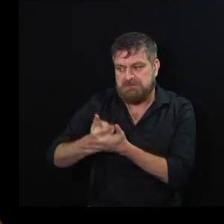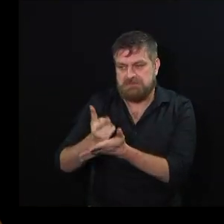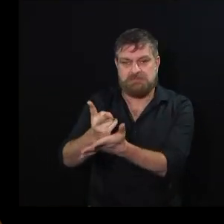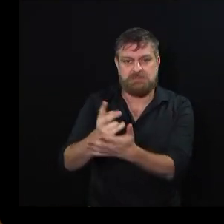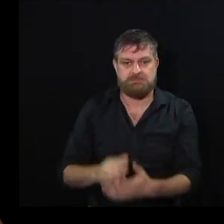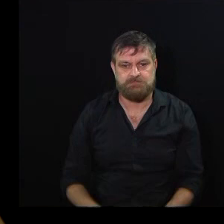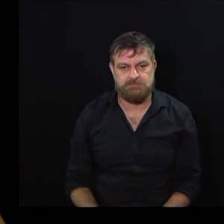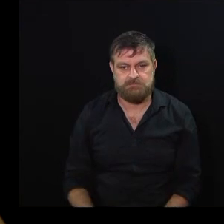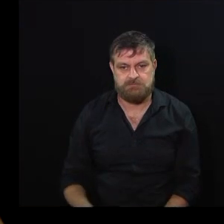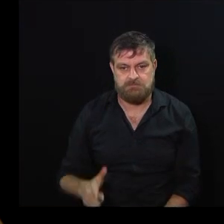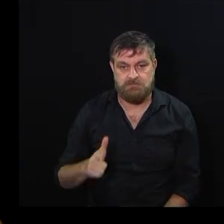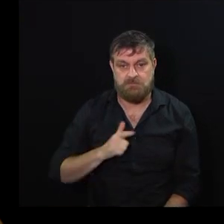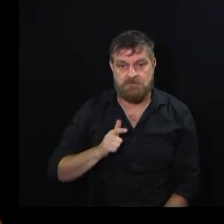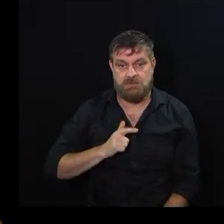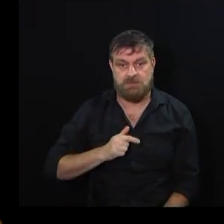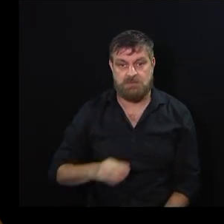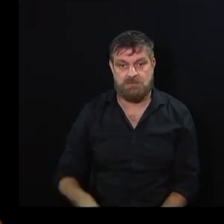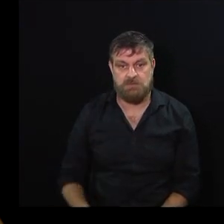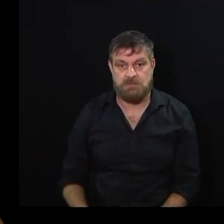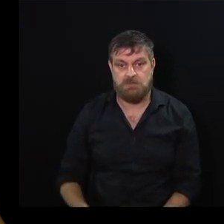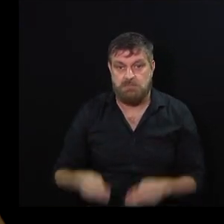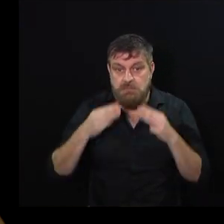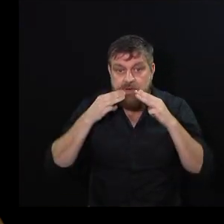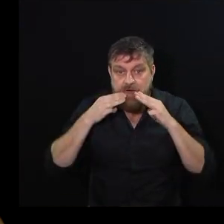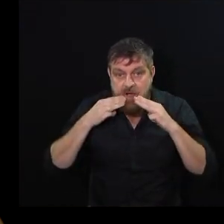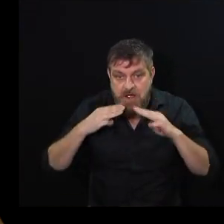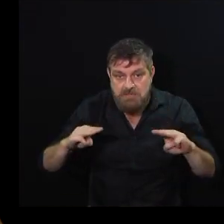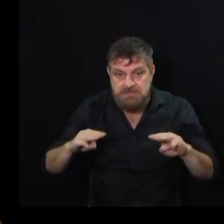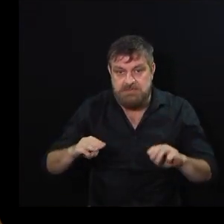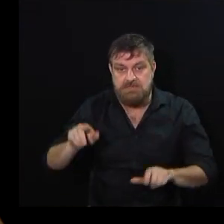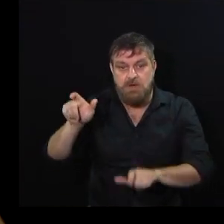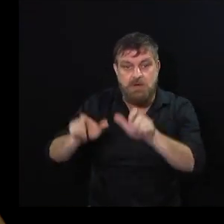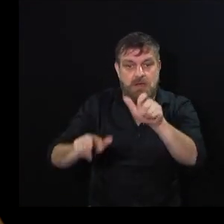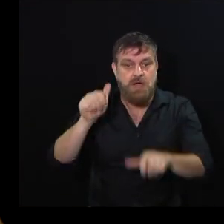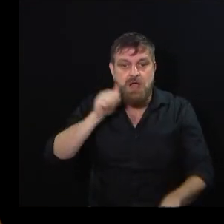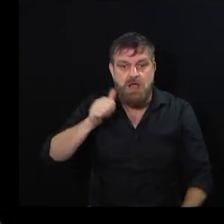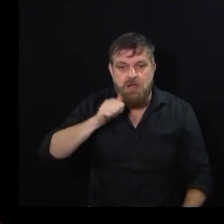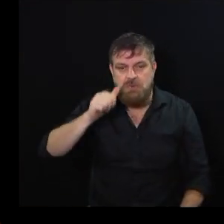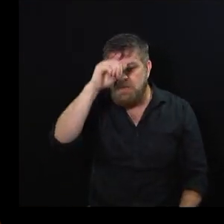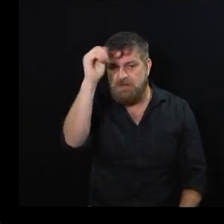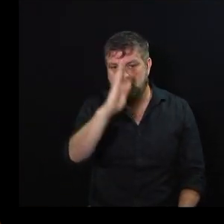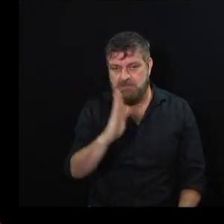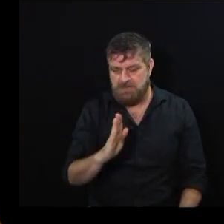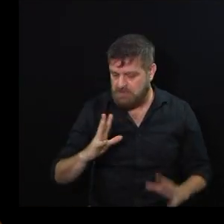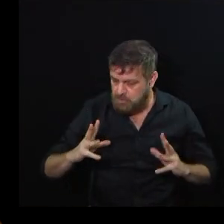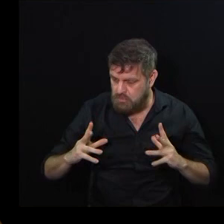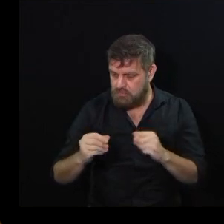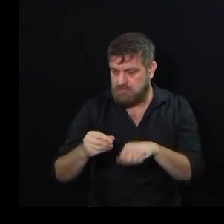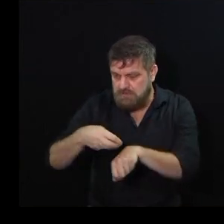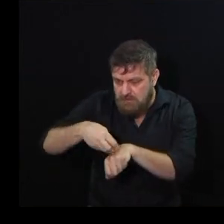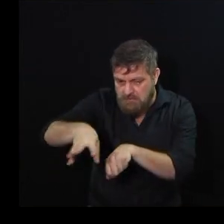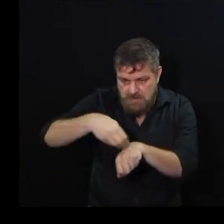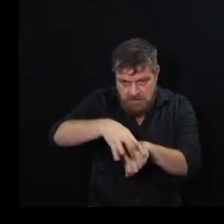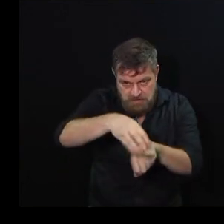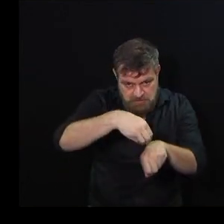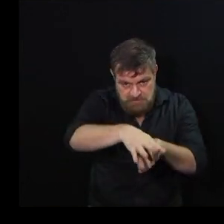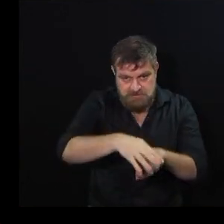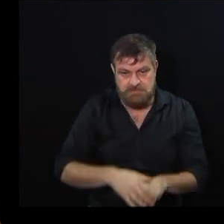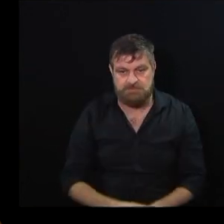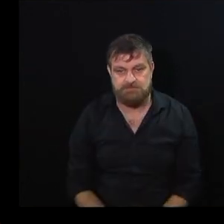é passar para todas as mulheres do Brasil e do mundo que vale a pena viver, mesmo